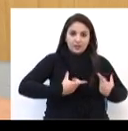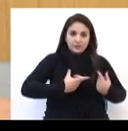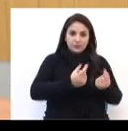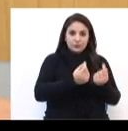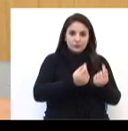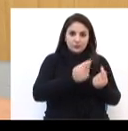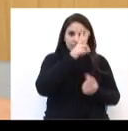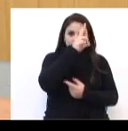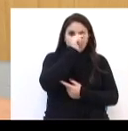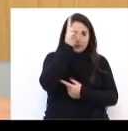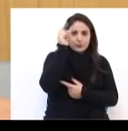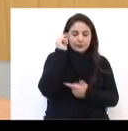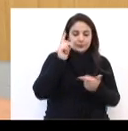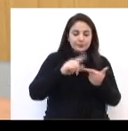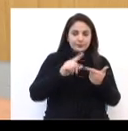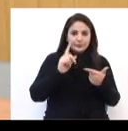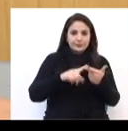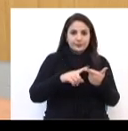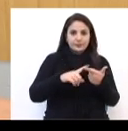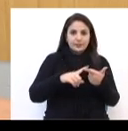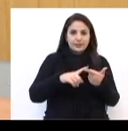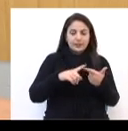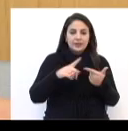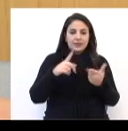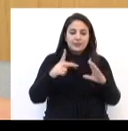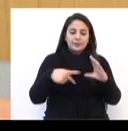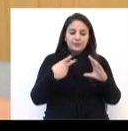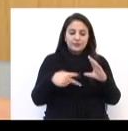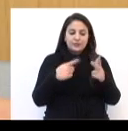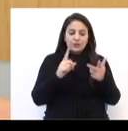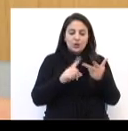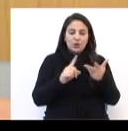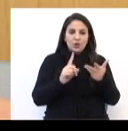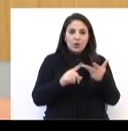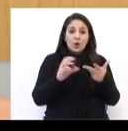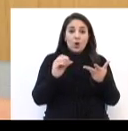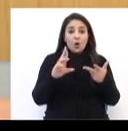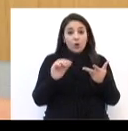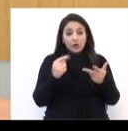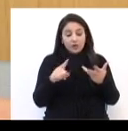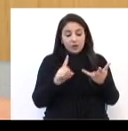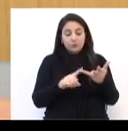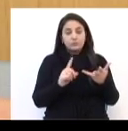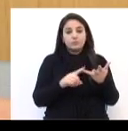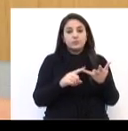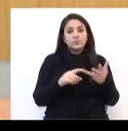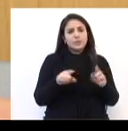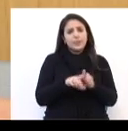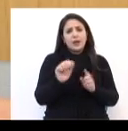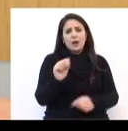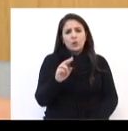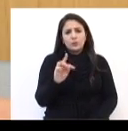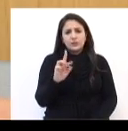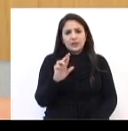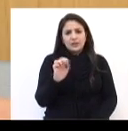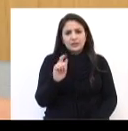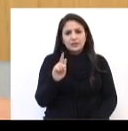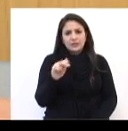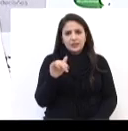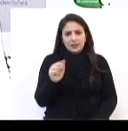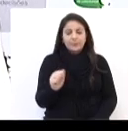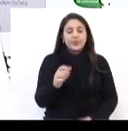executivo, legislativo, órgãos e autarquias. Os detalhes com o líder do governo, o vereador Alex